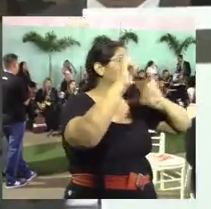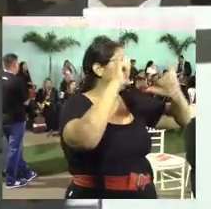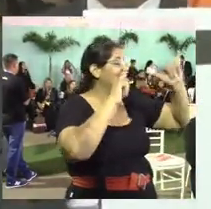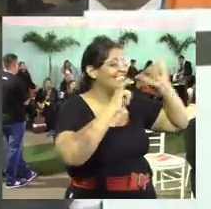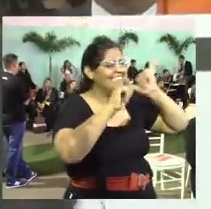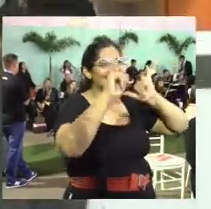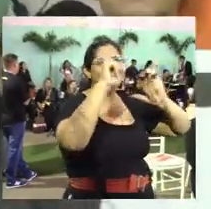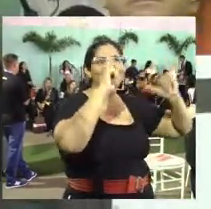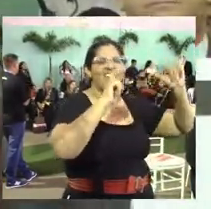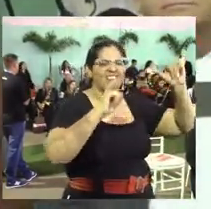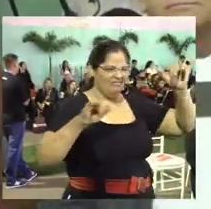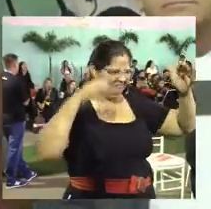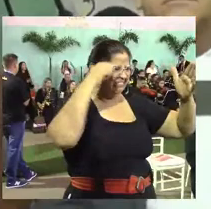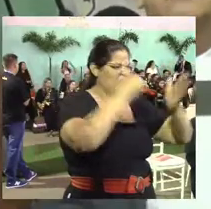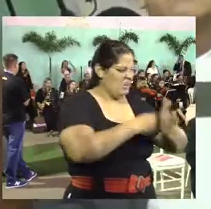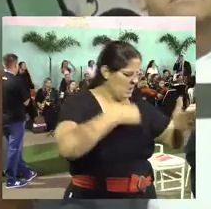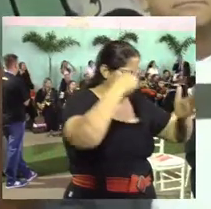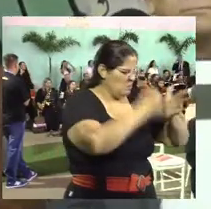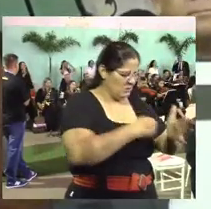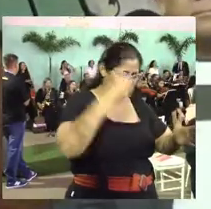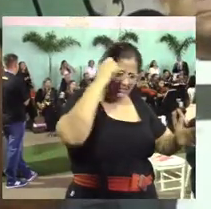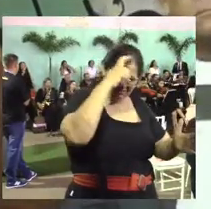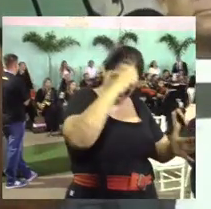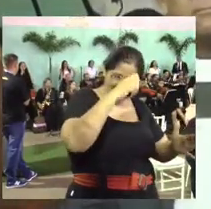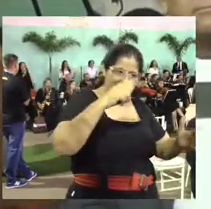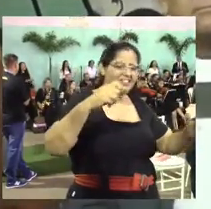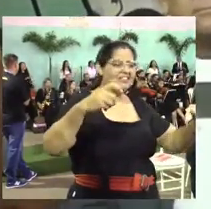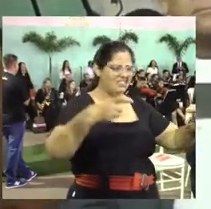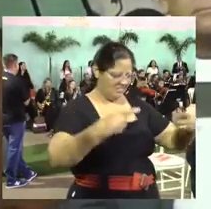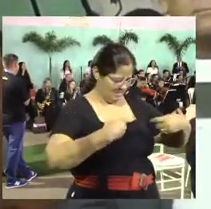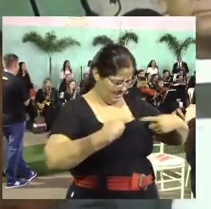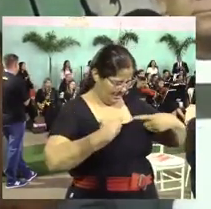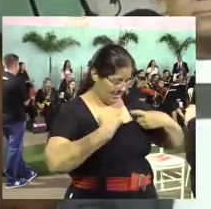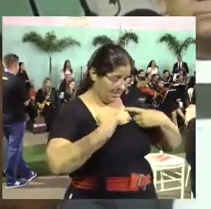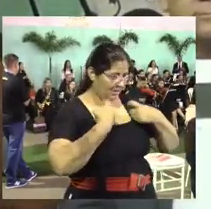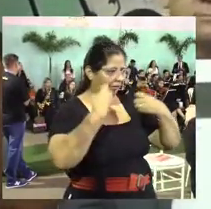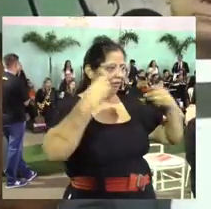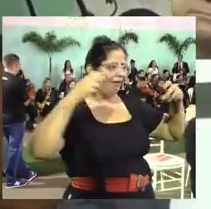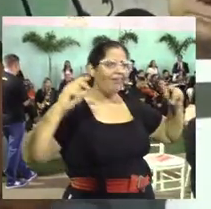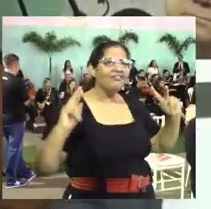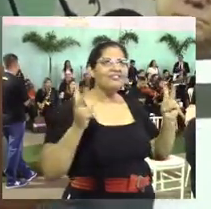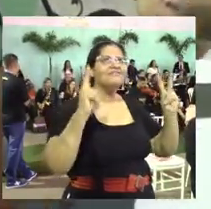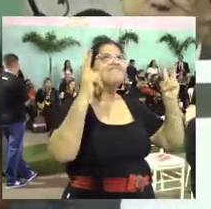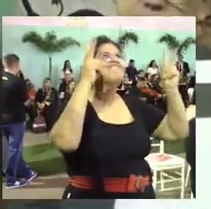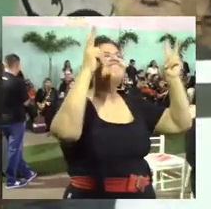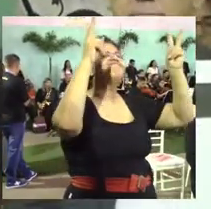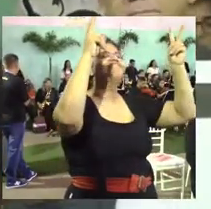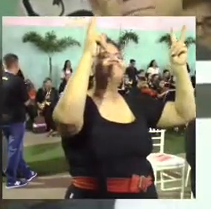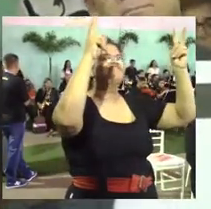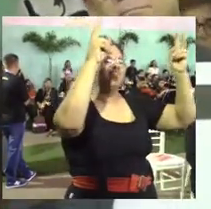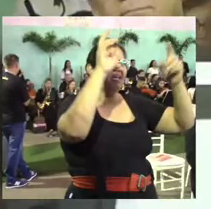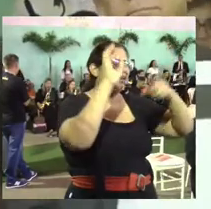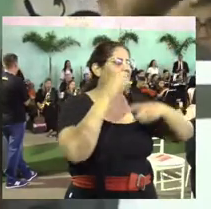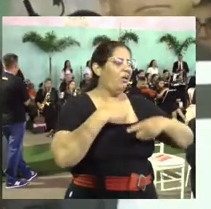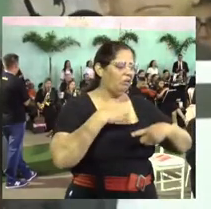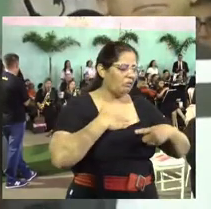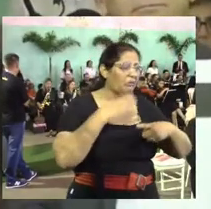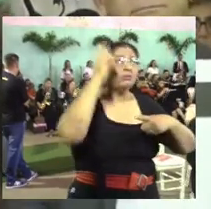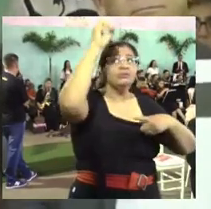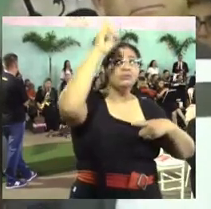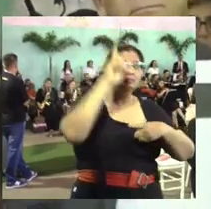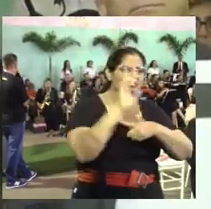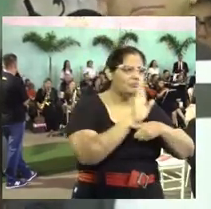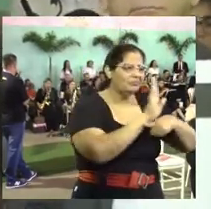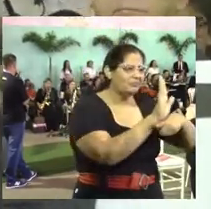quanto maior é a guerra maior a Vitória será será será eu tô cuidando